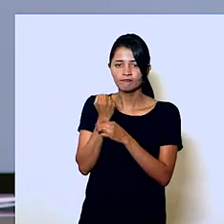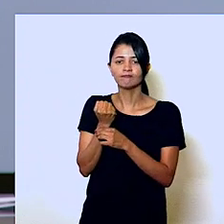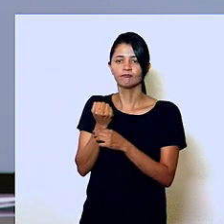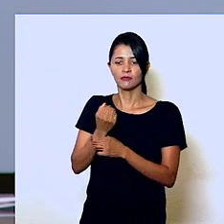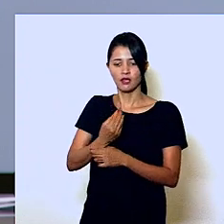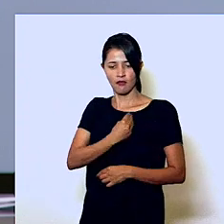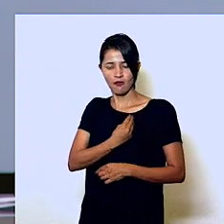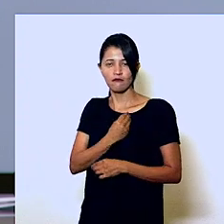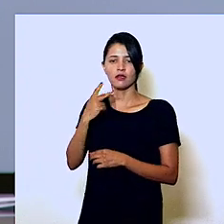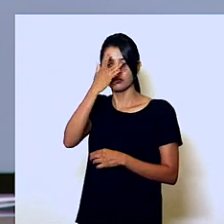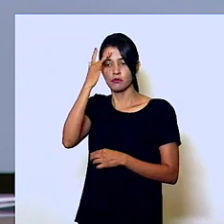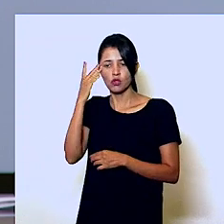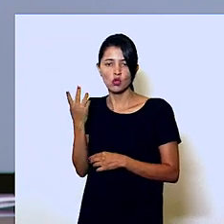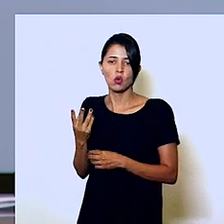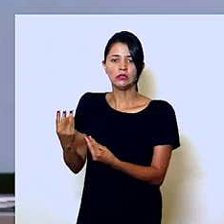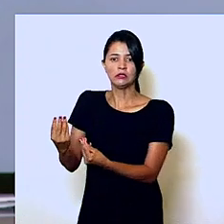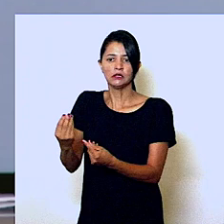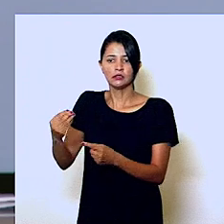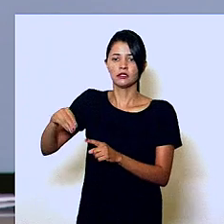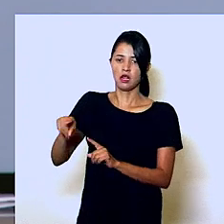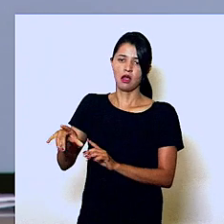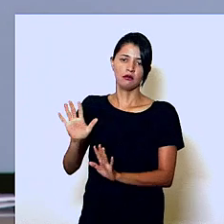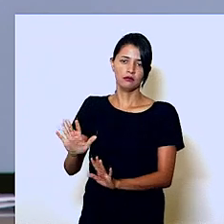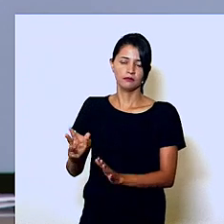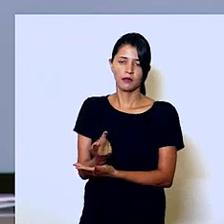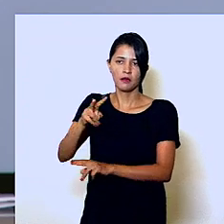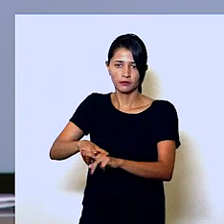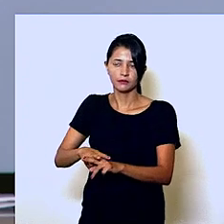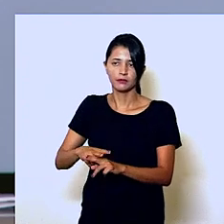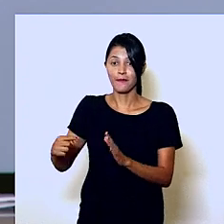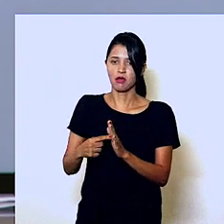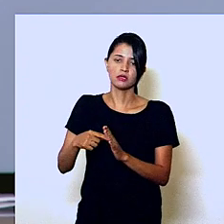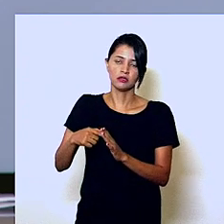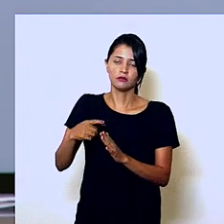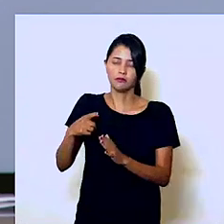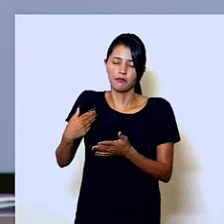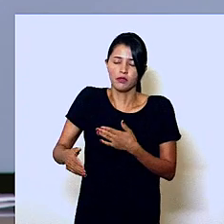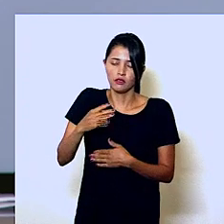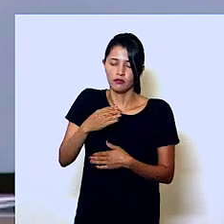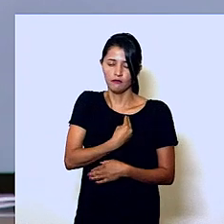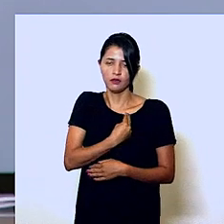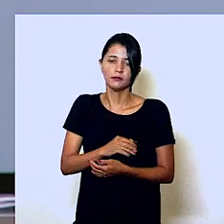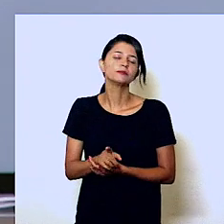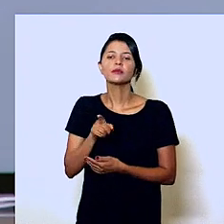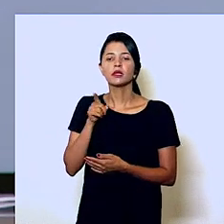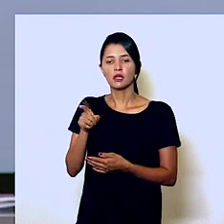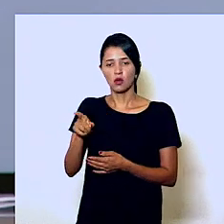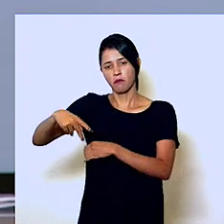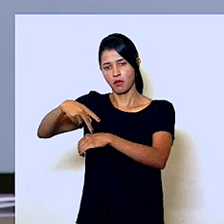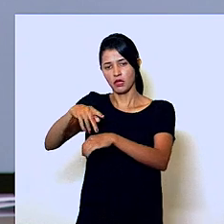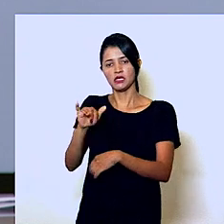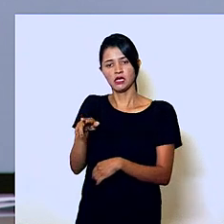risco. Nos estágios iniciais das negociações para a liberação dos brasileiros no Iraque, Nosso então embaixador em Londres